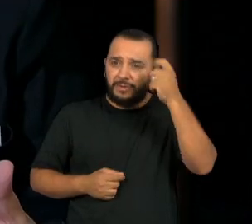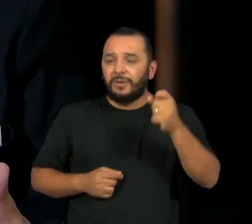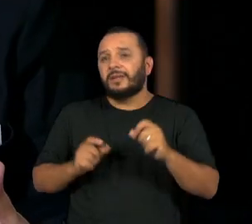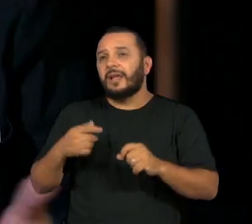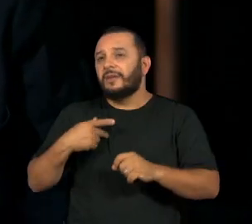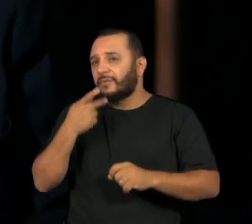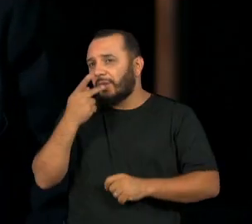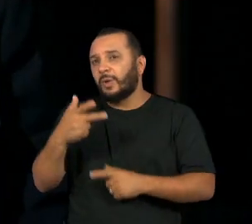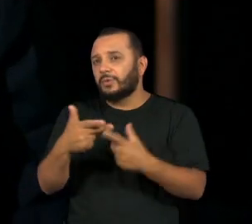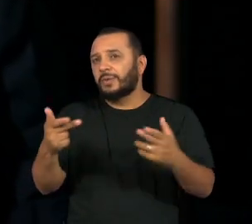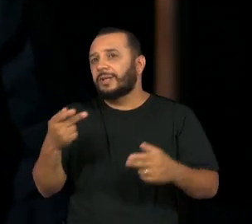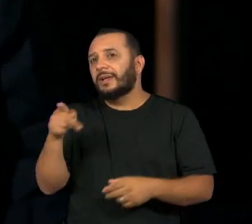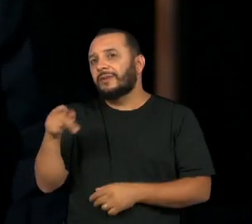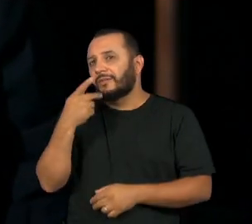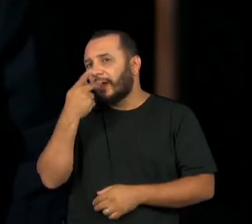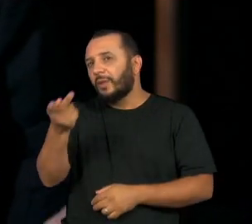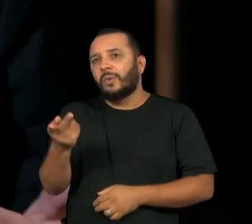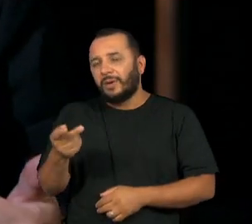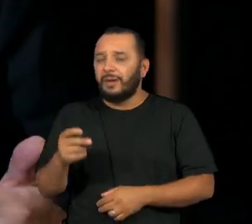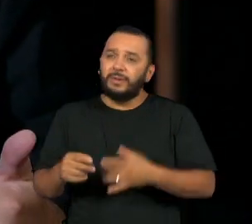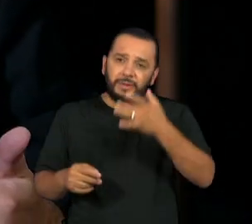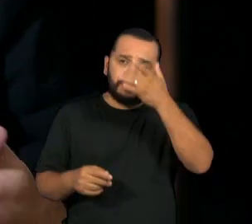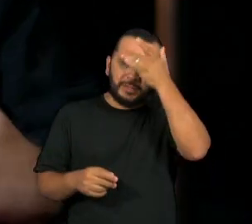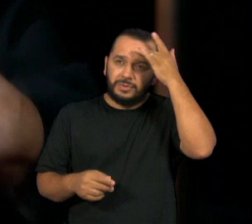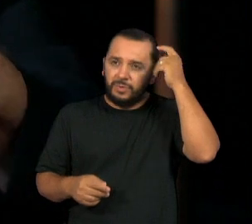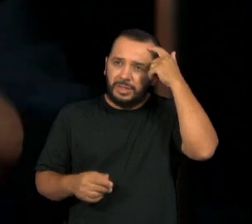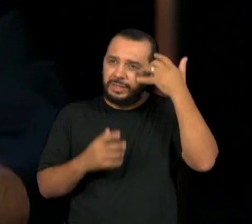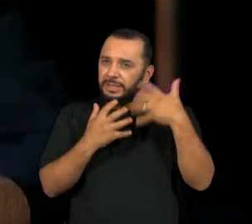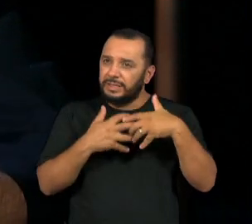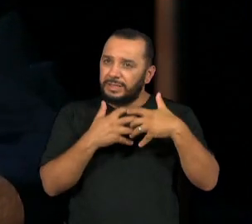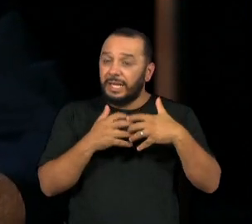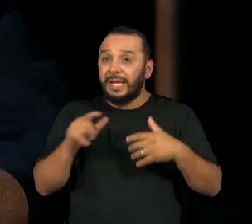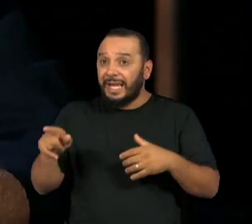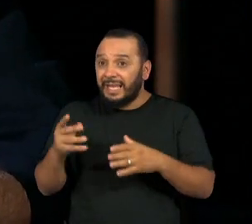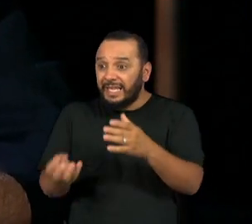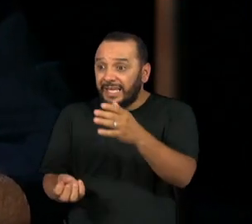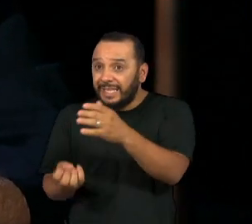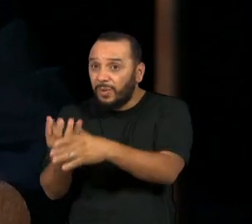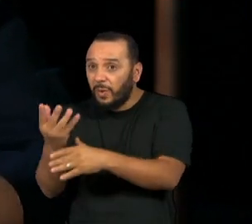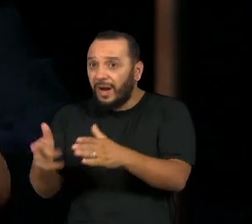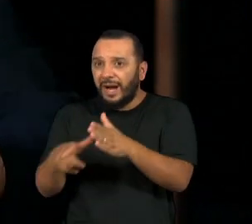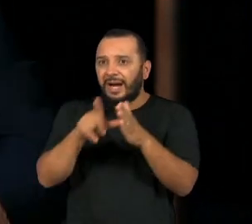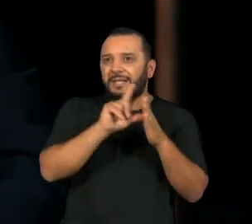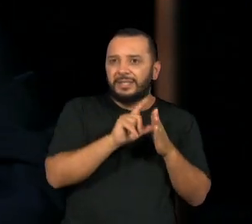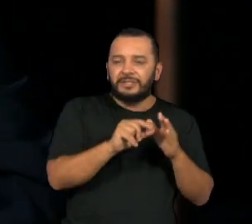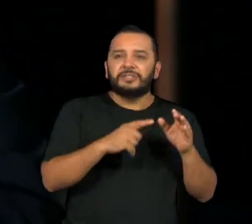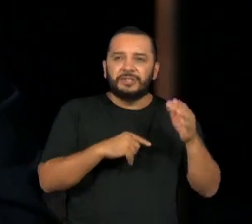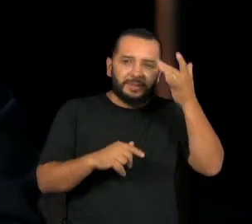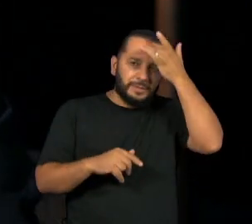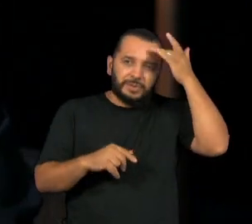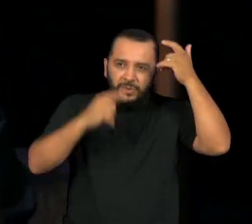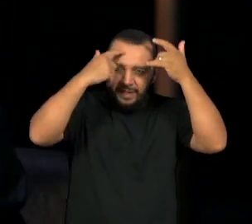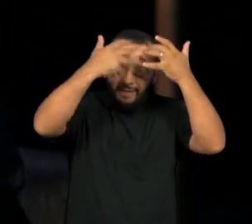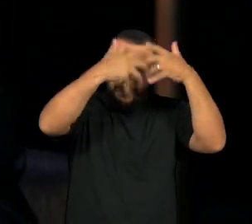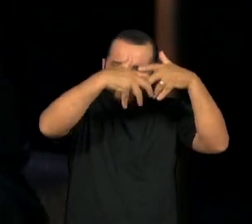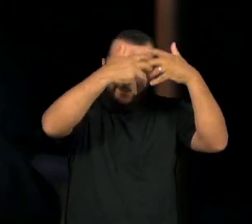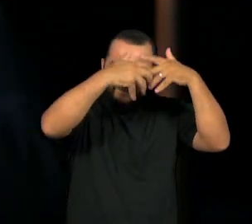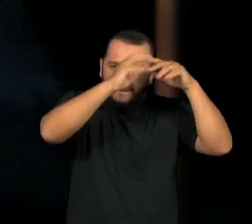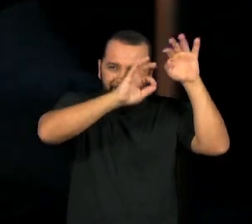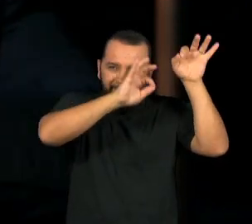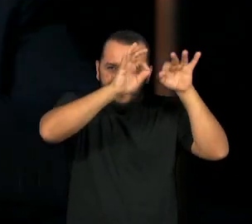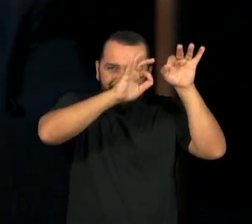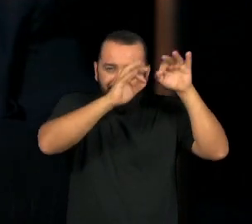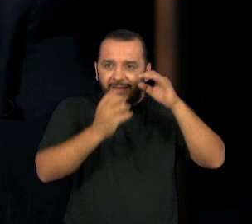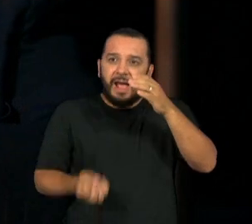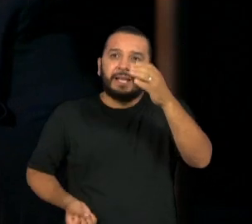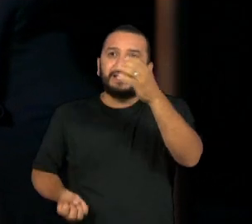falou? Alguém. Então, antes de o professor Tiburcio existir, ele já existia, mas aí a gente traz